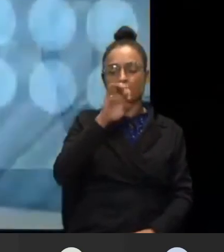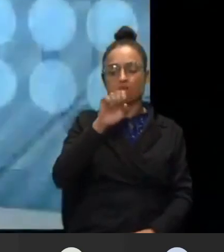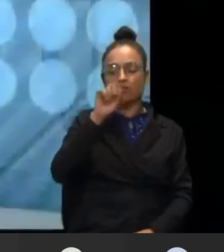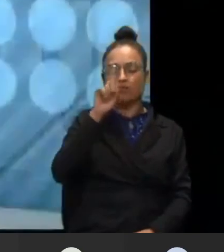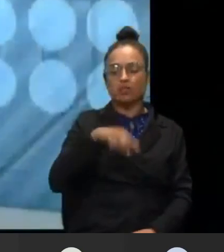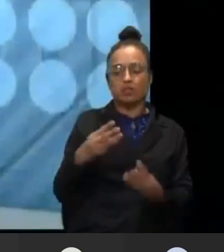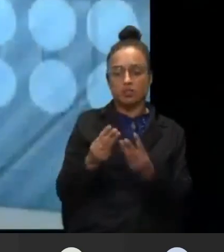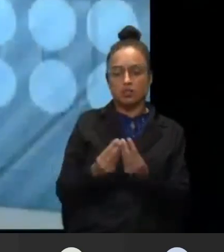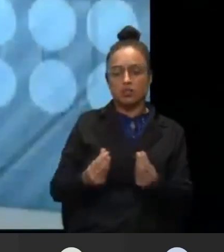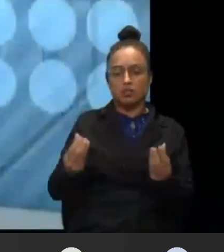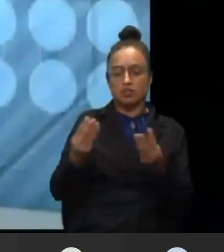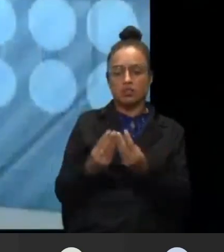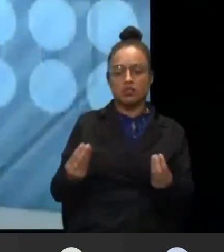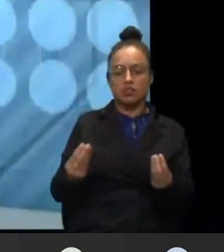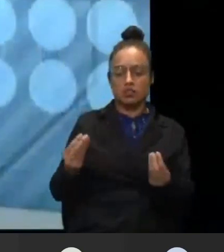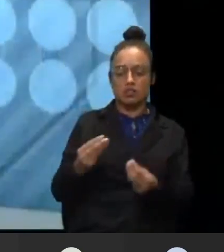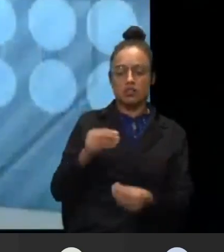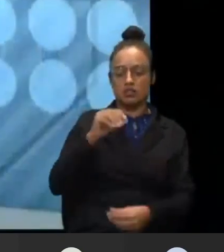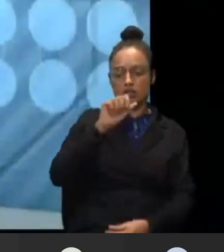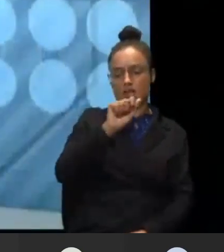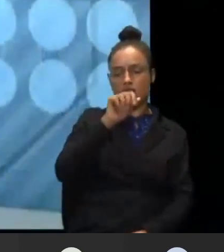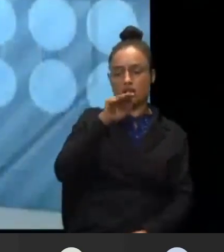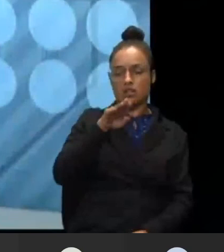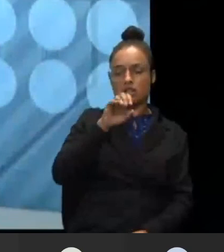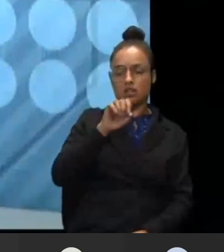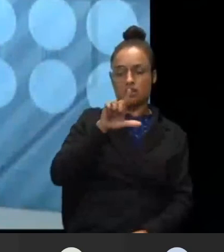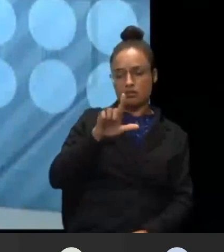voláteis. Então ocorre aquele abaulamento, que é